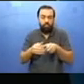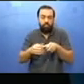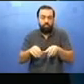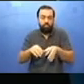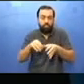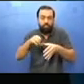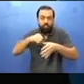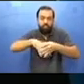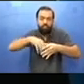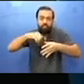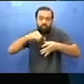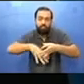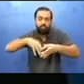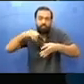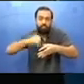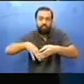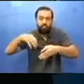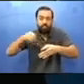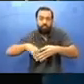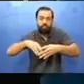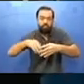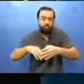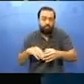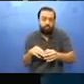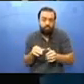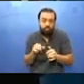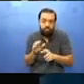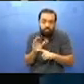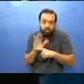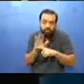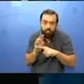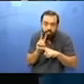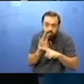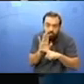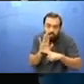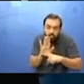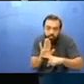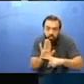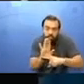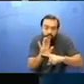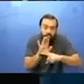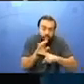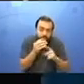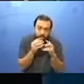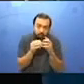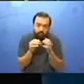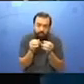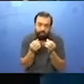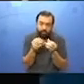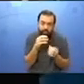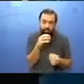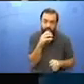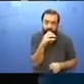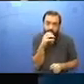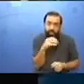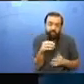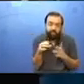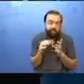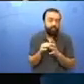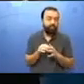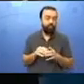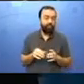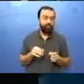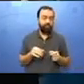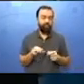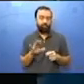dentro, debaixo da areia, para que eles fiquem bem protegidos e para que eles fiquem bem quentinhos. Este período de incubação dura